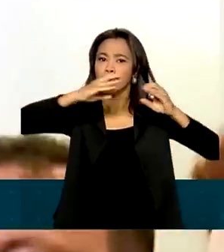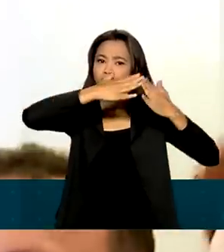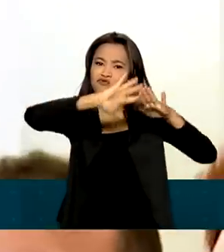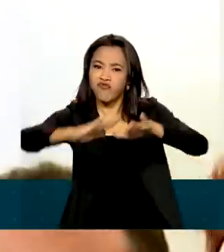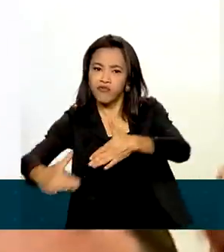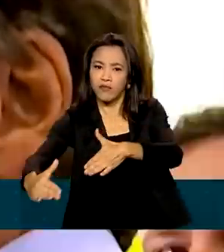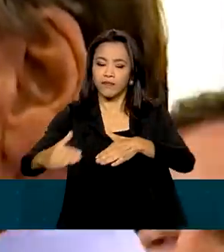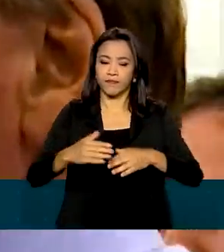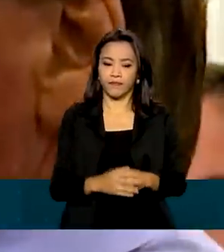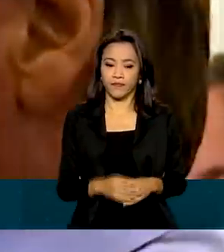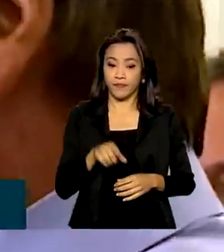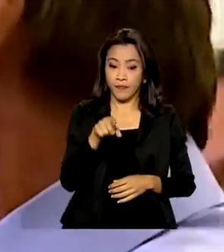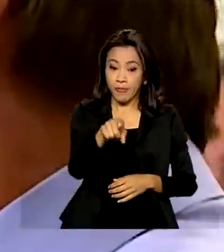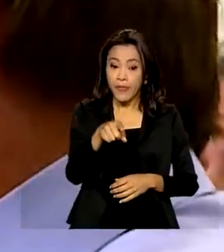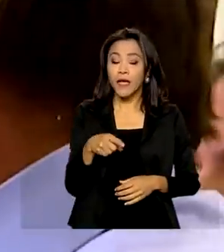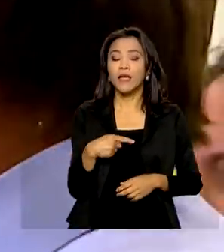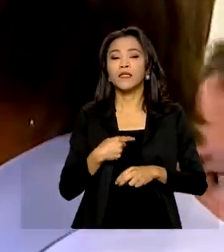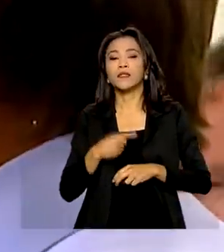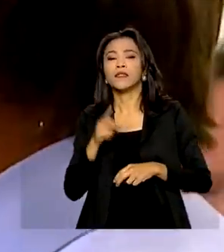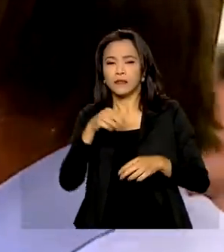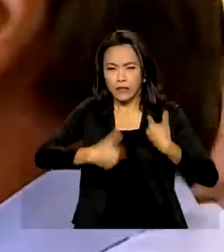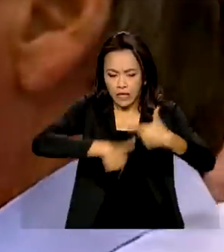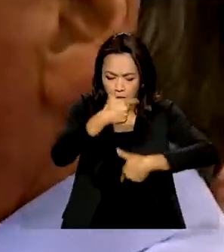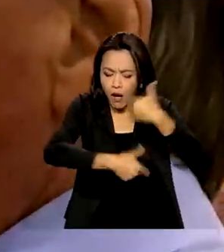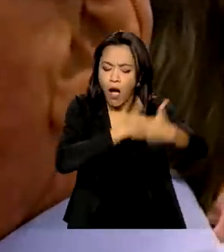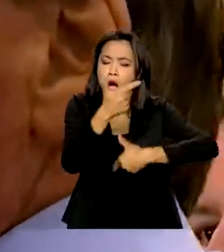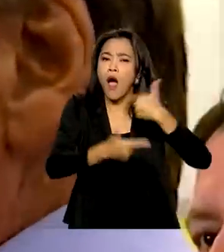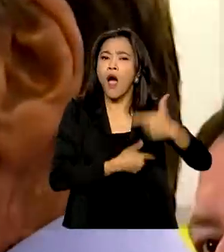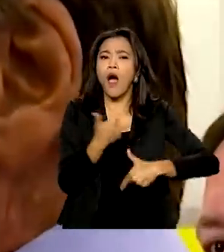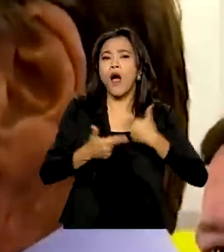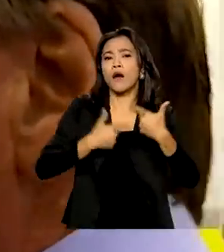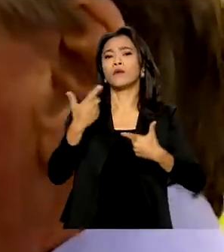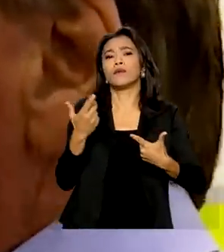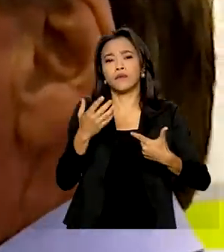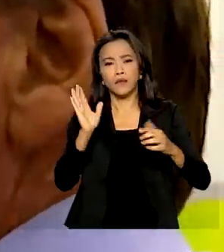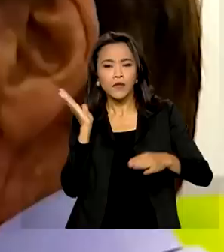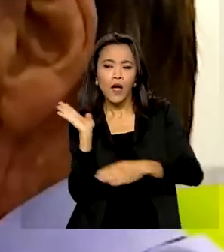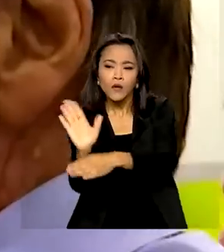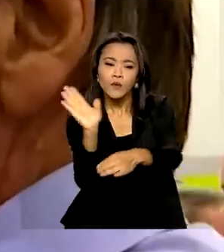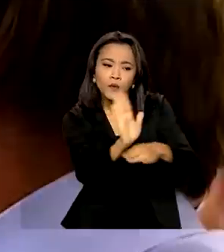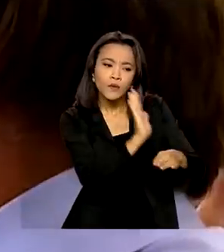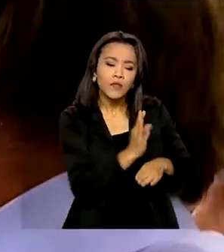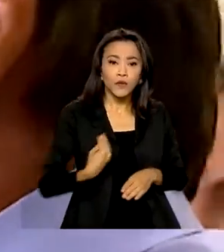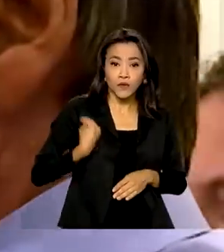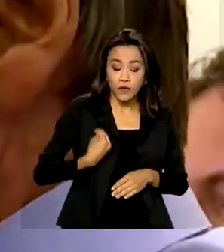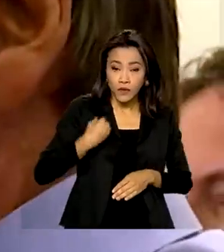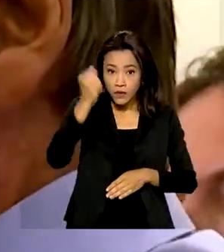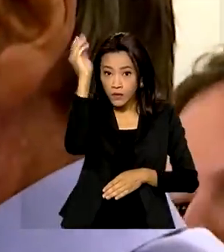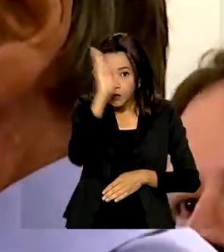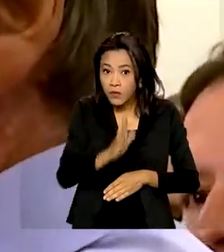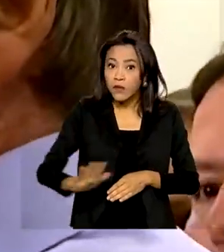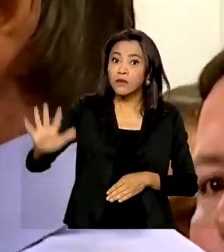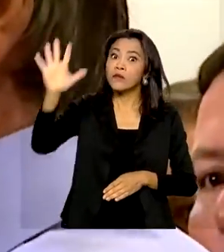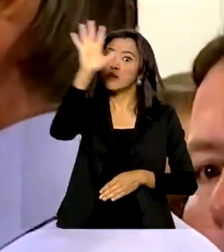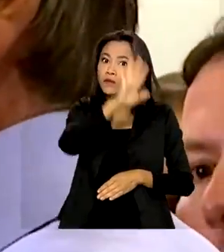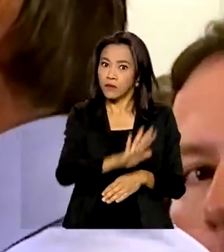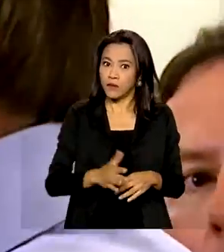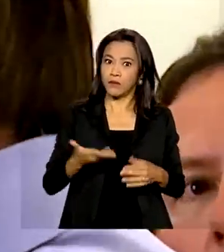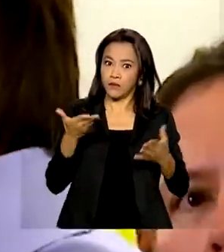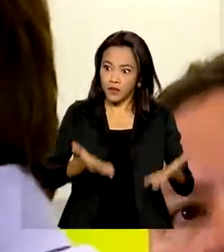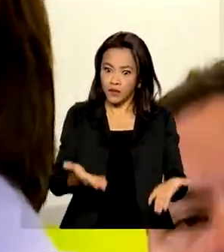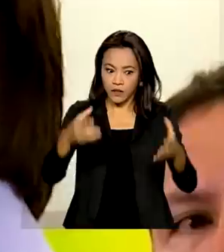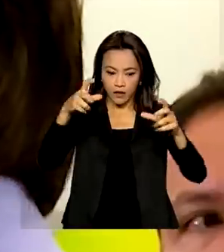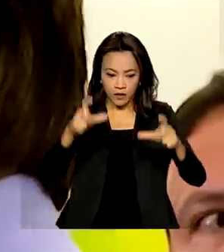trabalha no anonimato, prevenindo, né, salvando vidas pelo Brasil todo, levando-se em conta